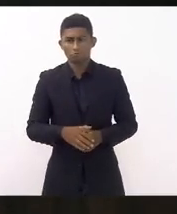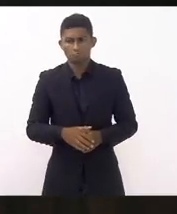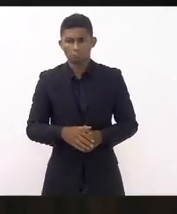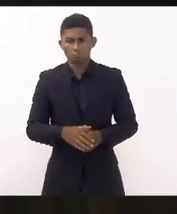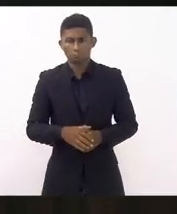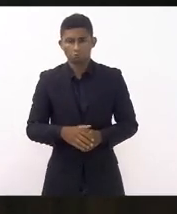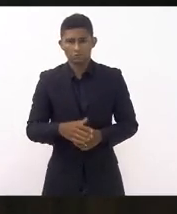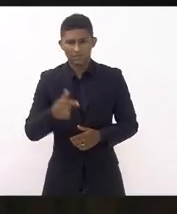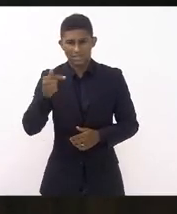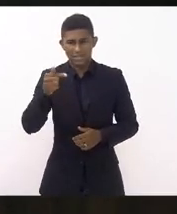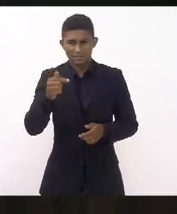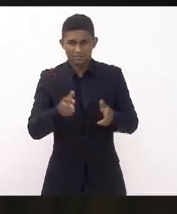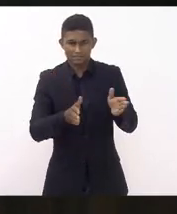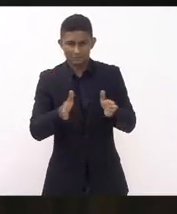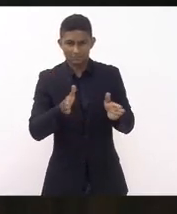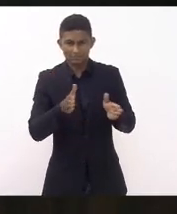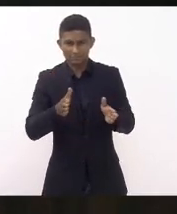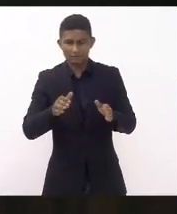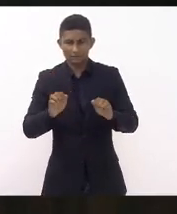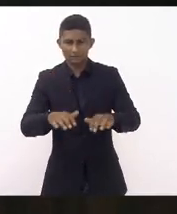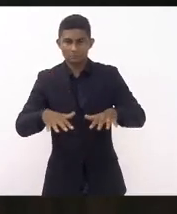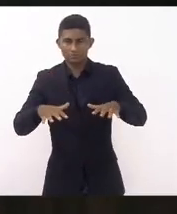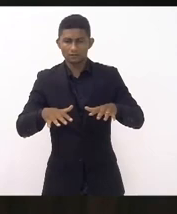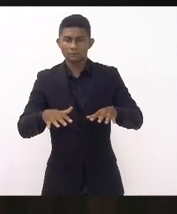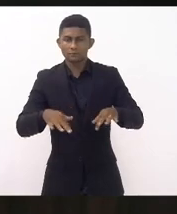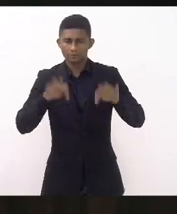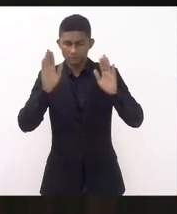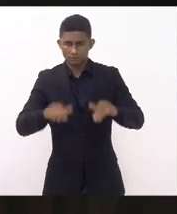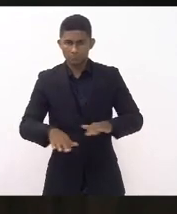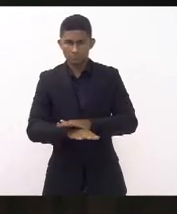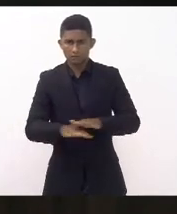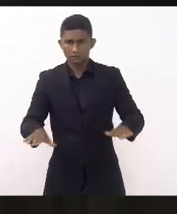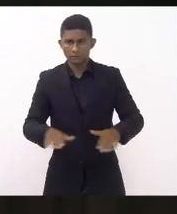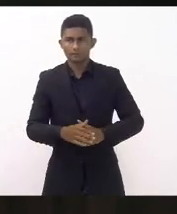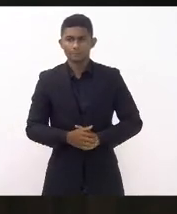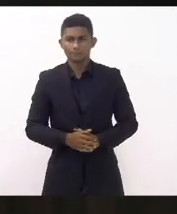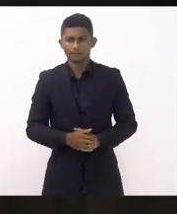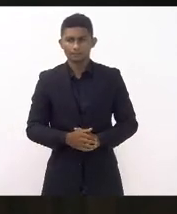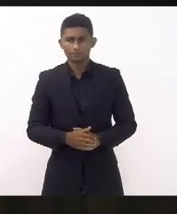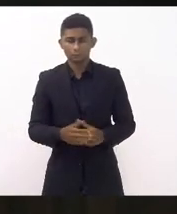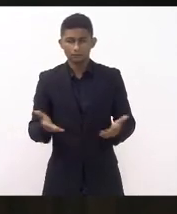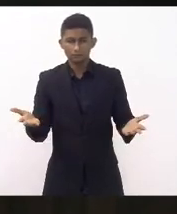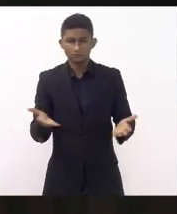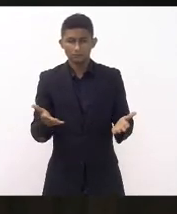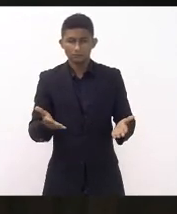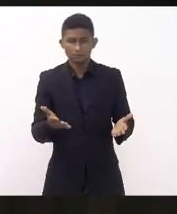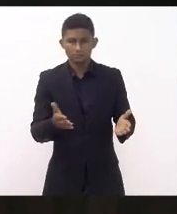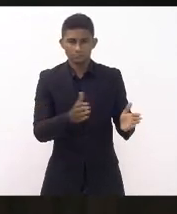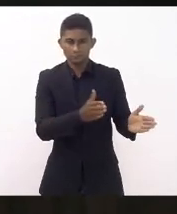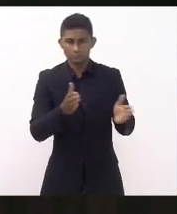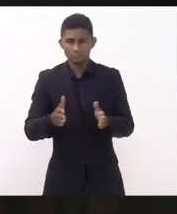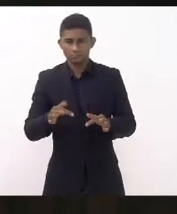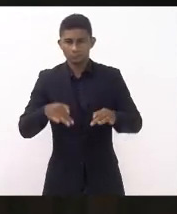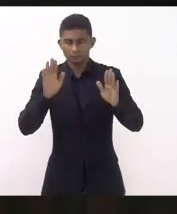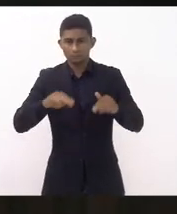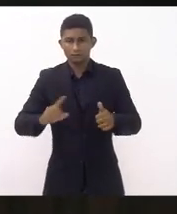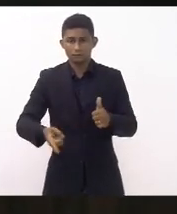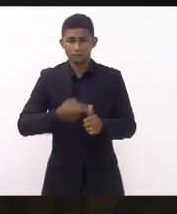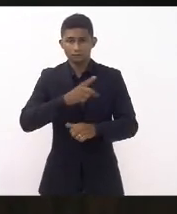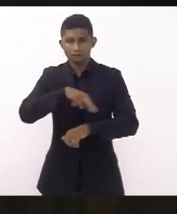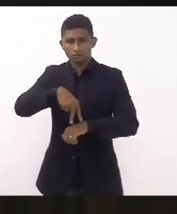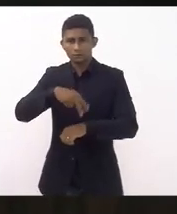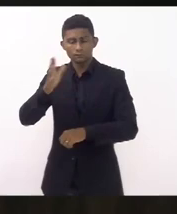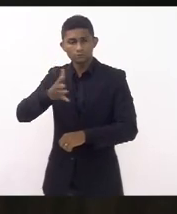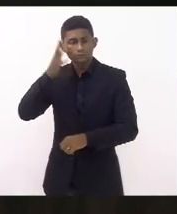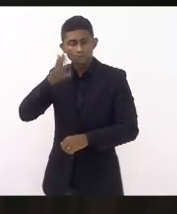na sétima sessão extraordinária do dia, a mesma está encerrada. Passa-se ao expediente final, com o primeiro orador inscrito, a nobre